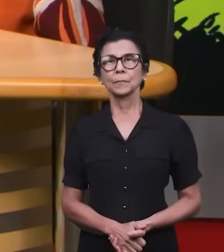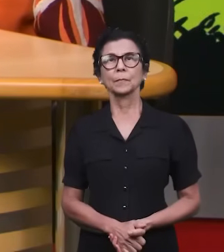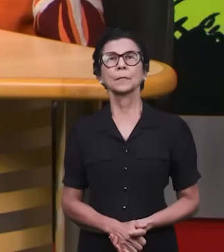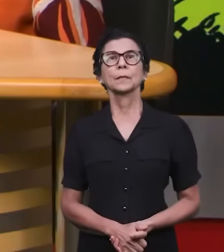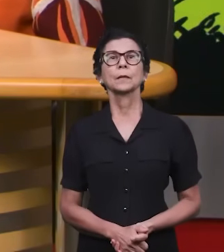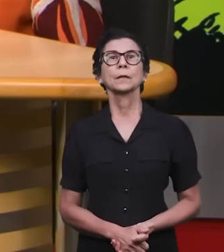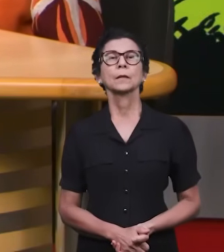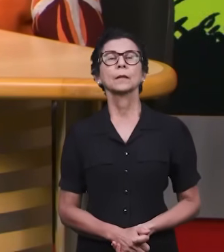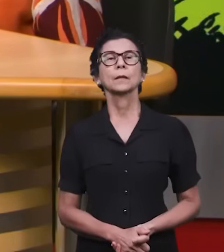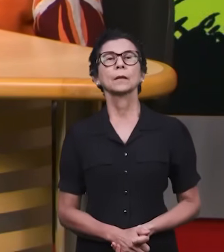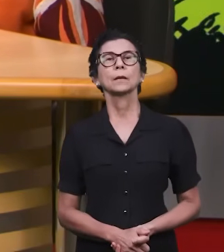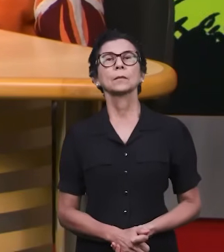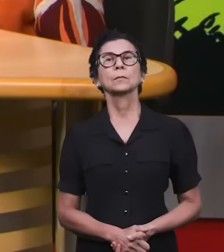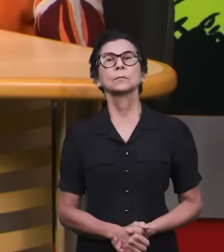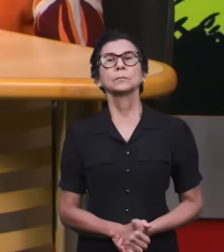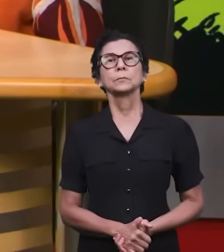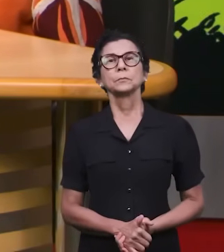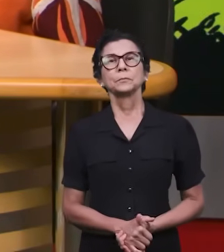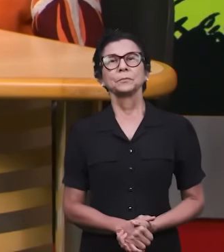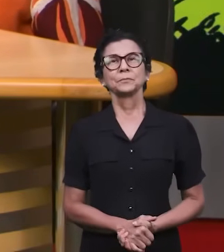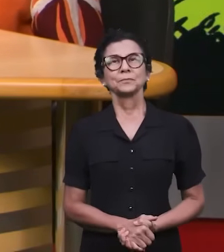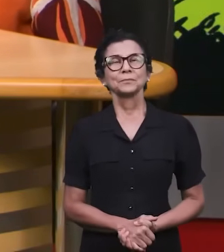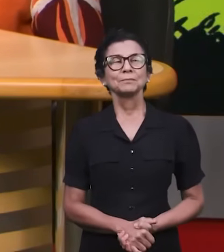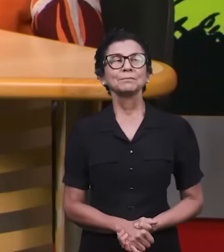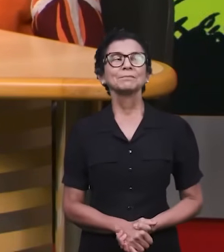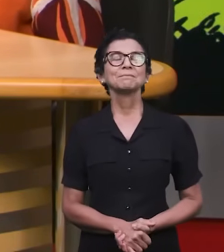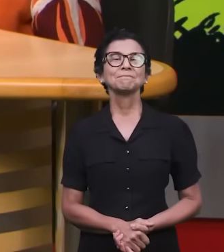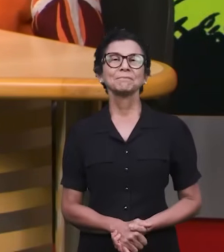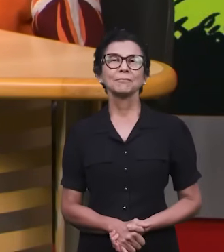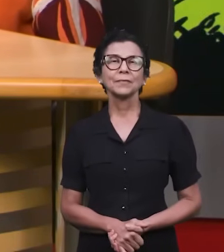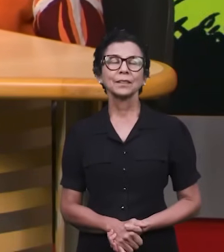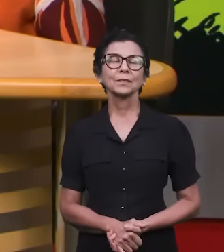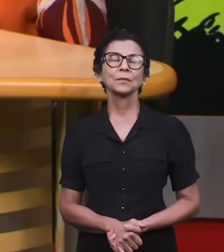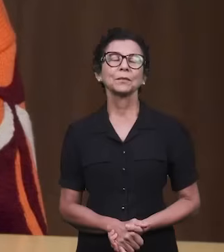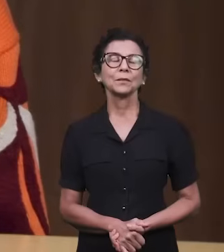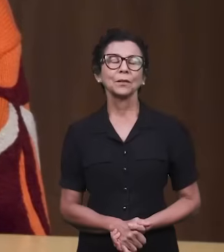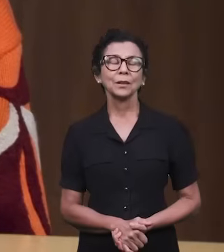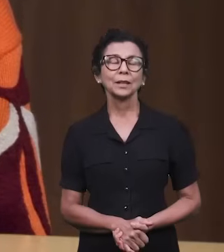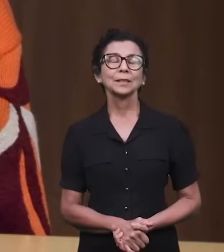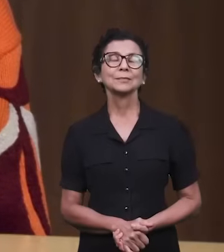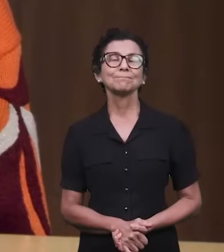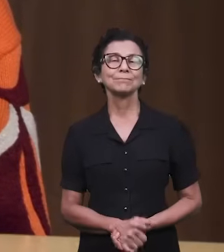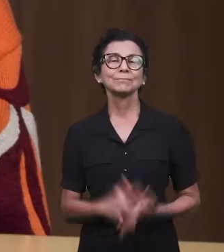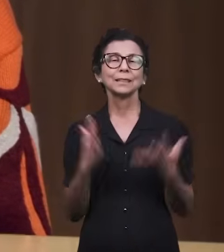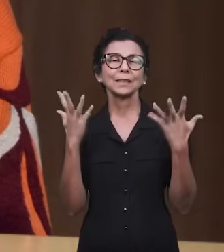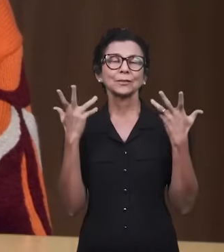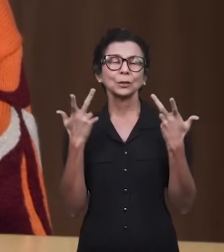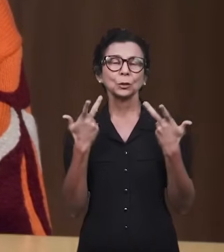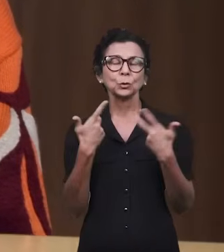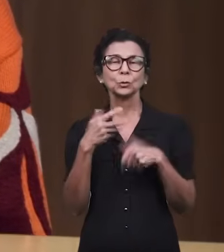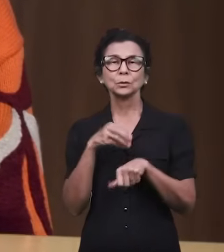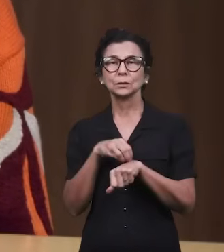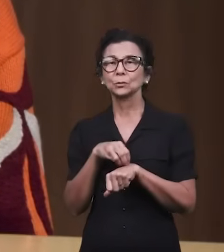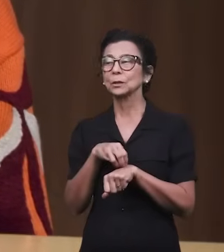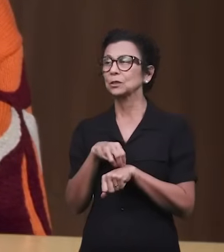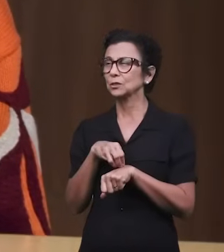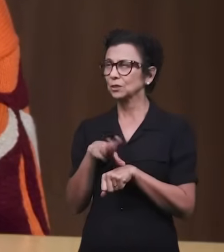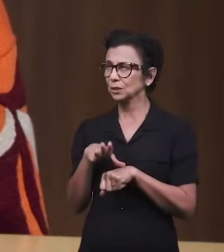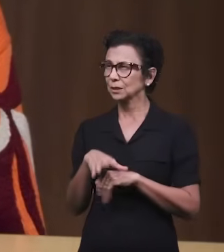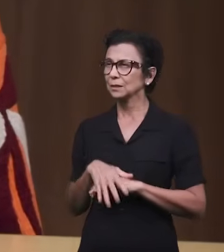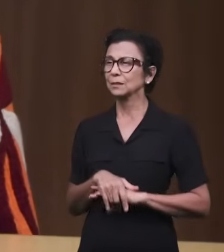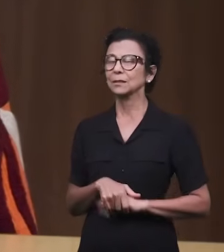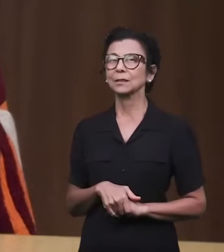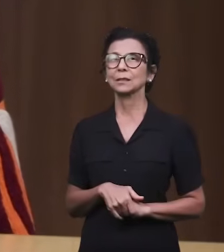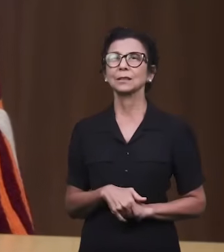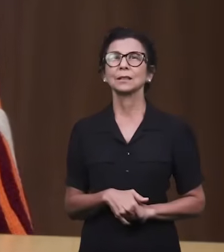glorioso, já que você trazer esse ensino para nós e os pais poderem acompanhar hoje conosco, né? Uma